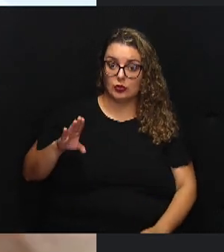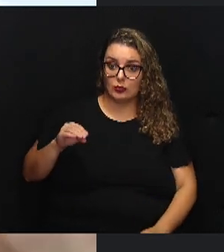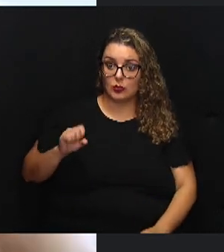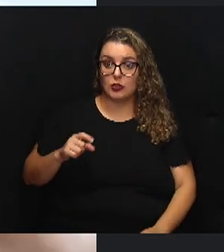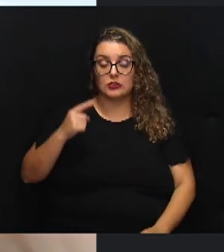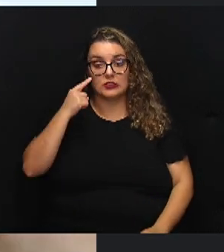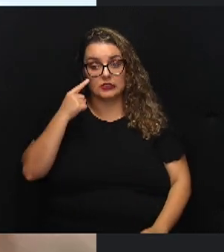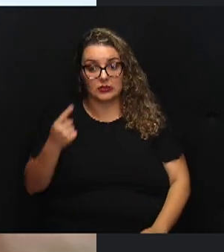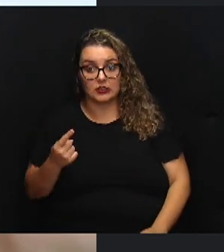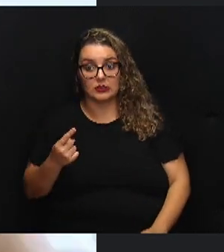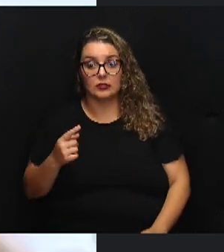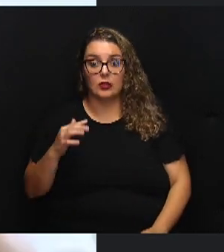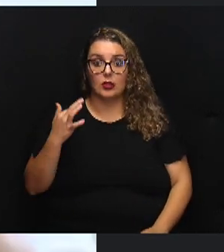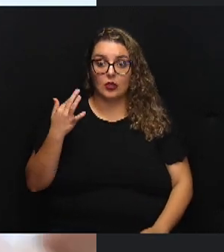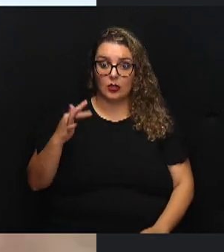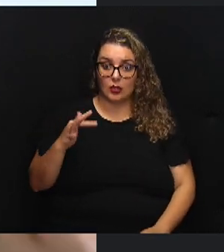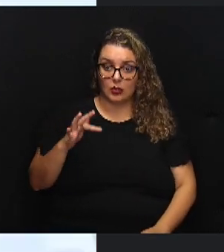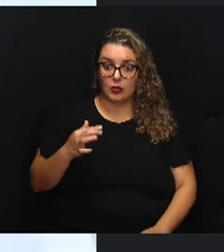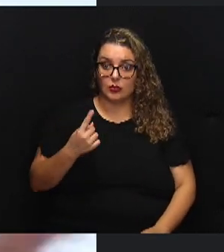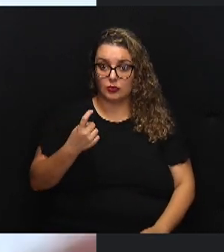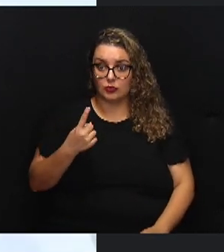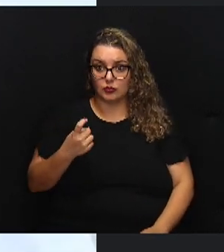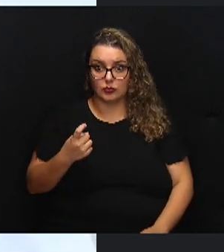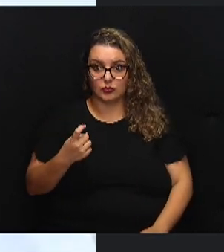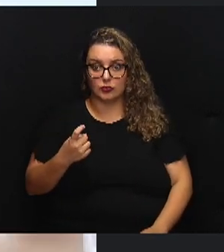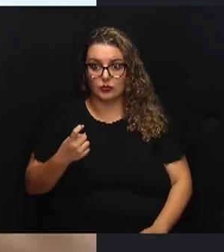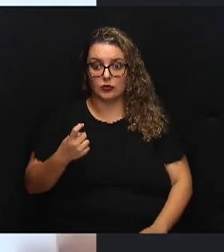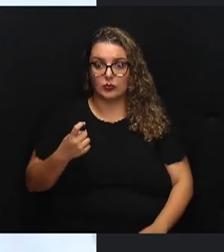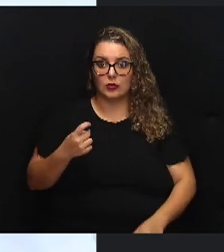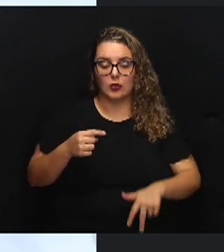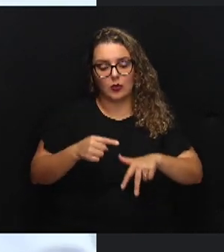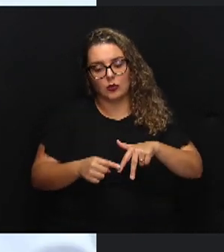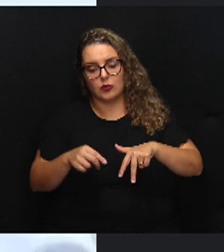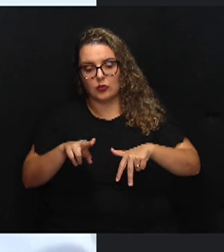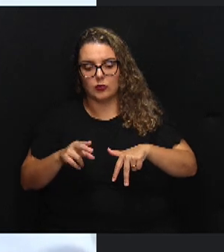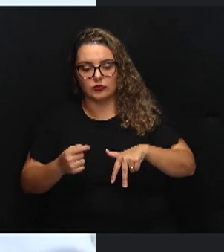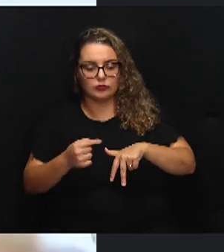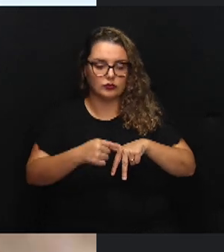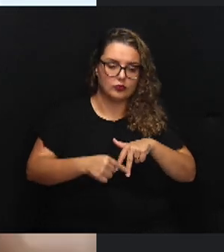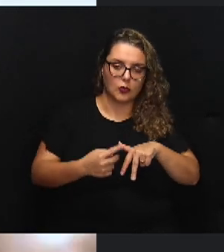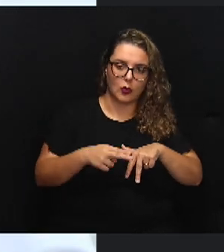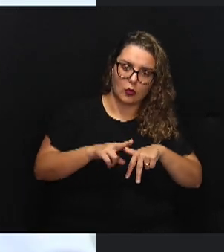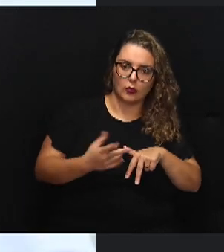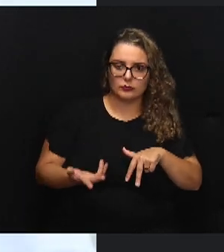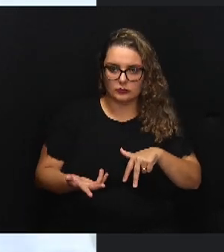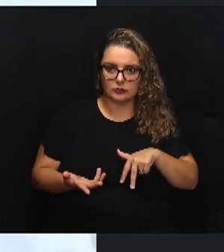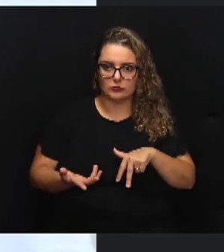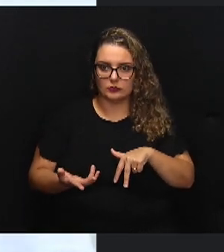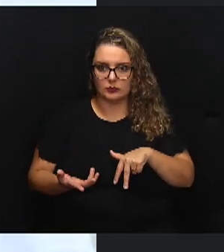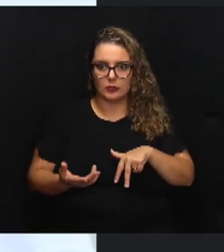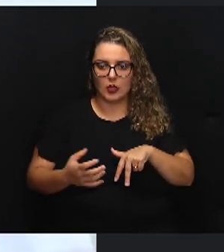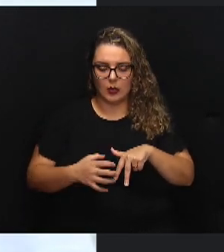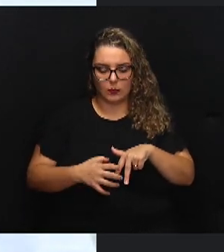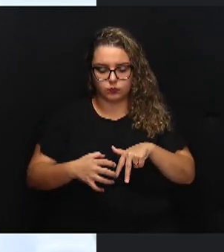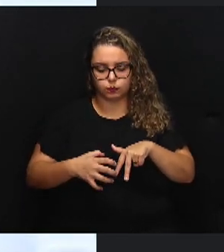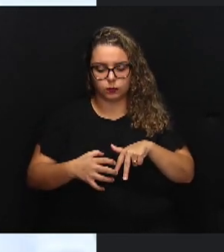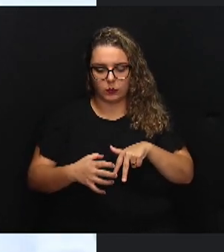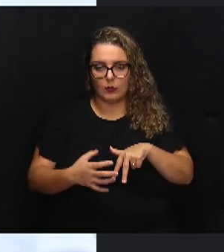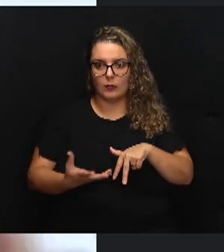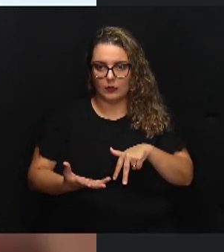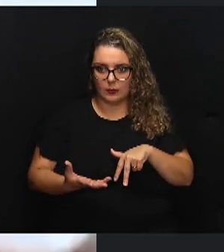geral, dor num único membro, então só numa das pernas, ou direita ou esquerda, inchaço nessa